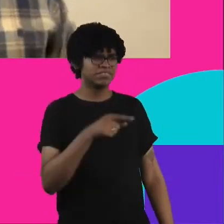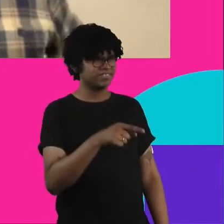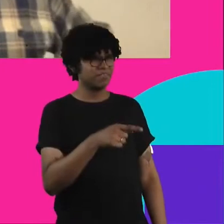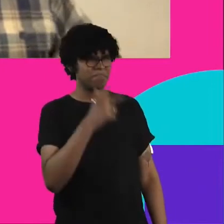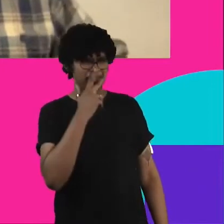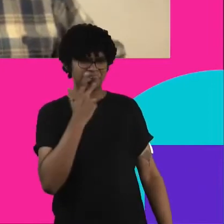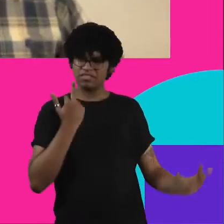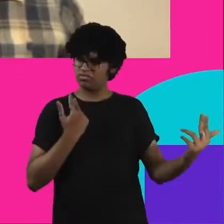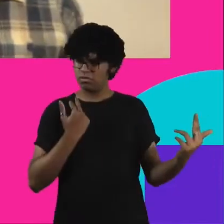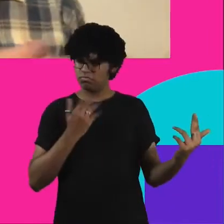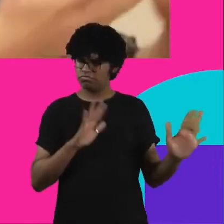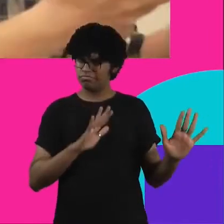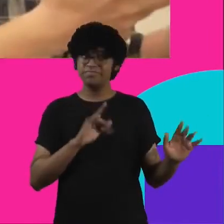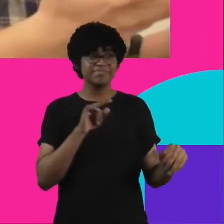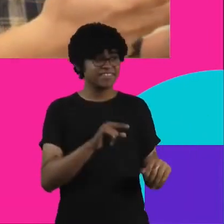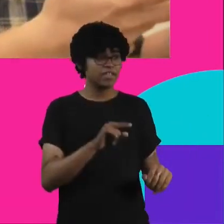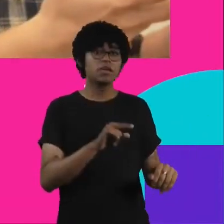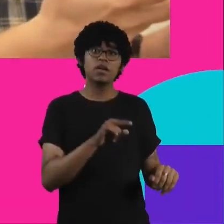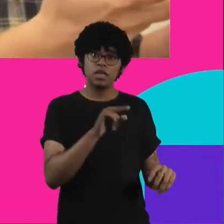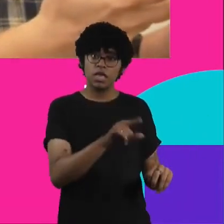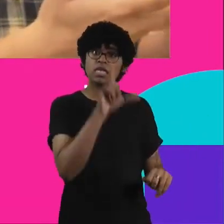mapear gastos, despesas de